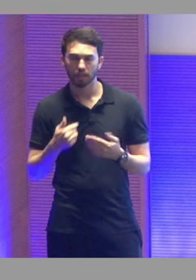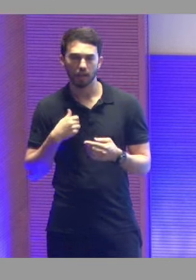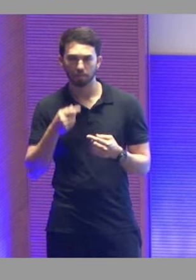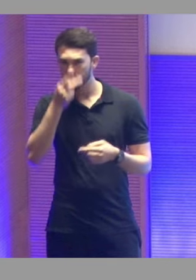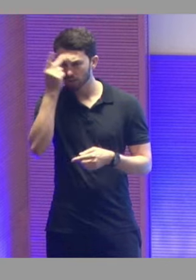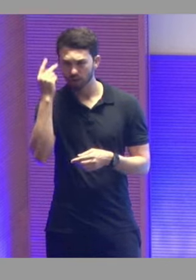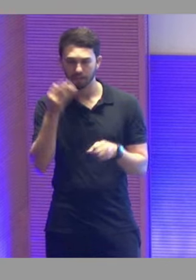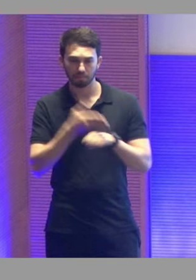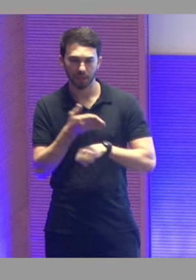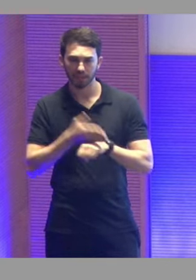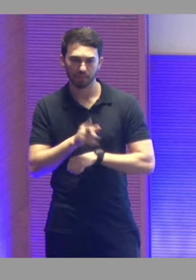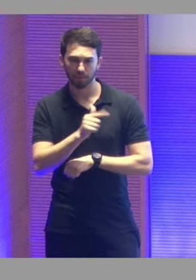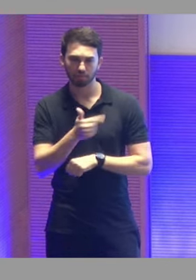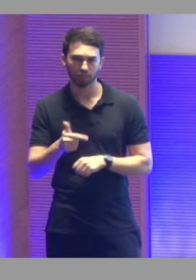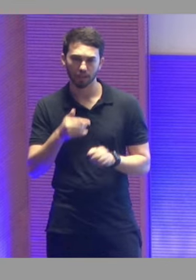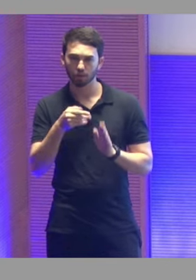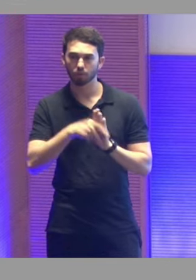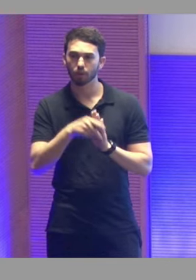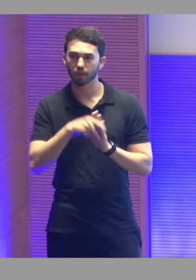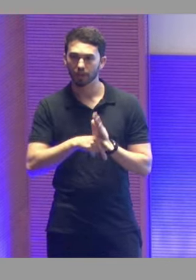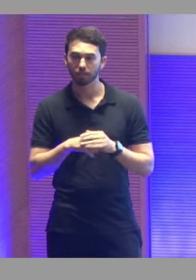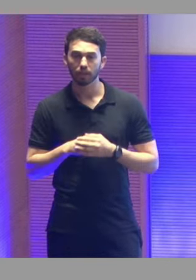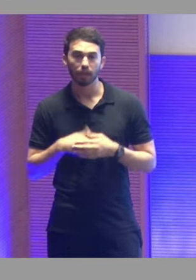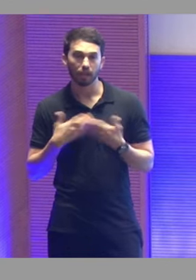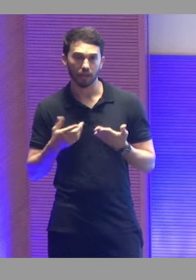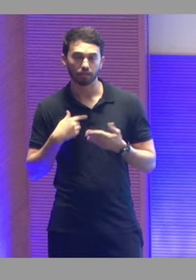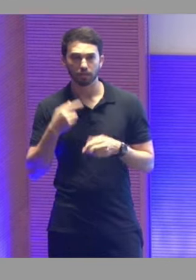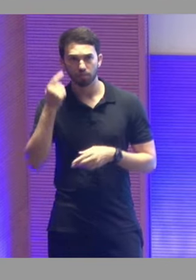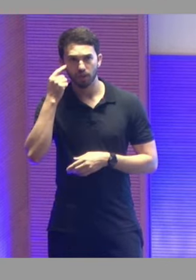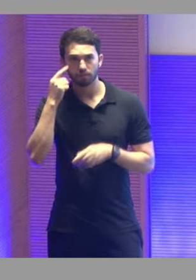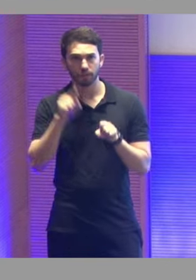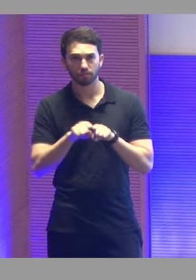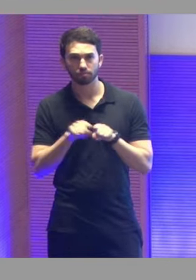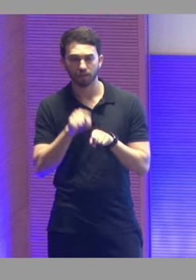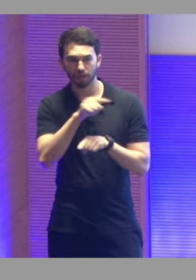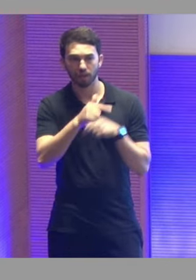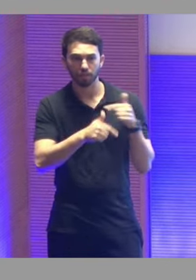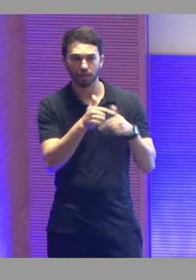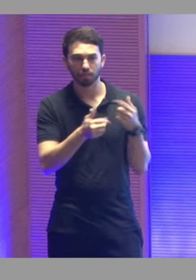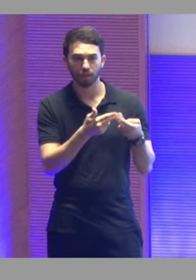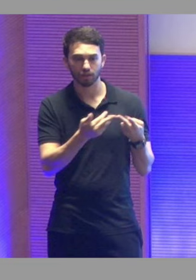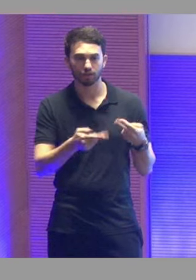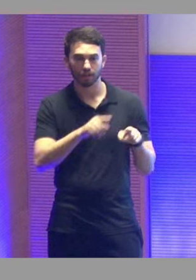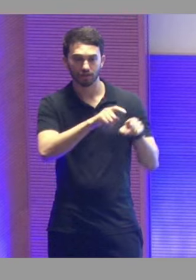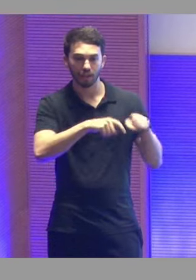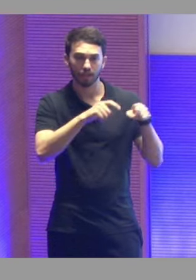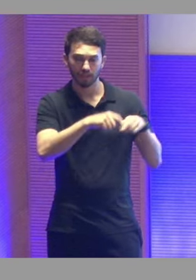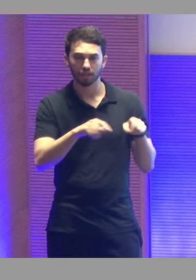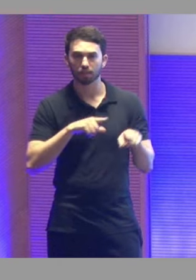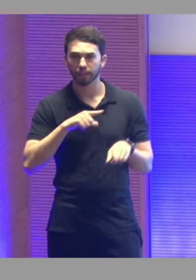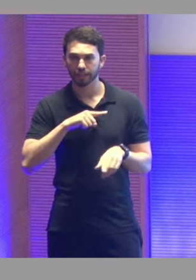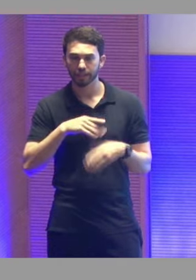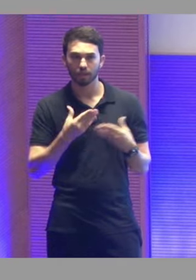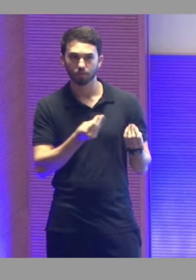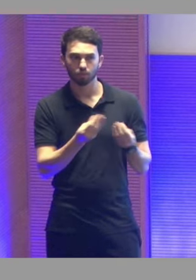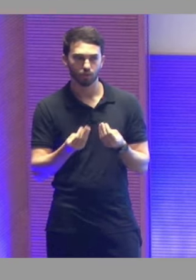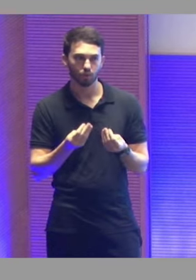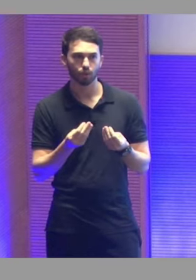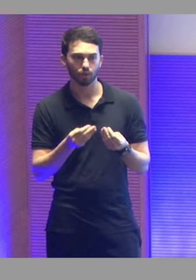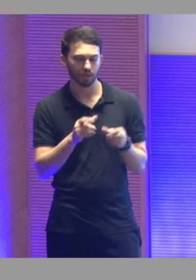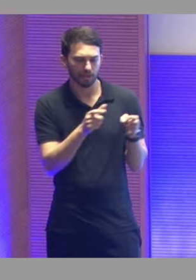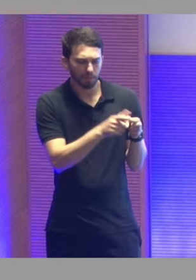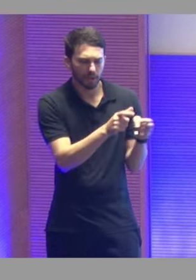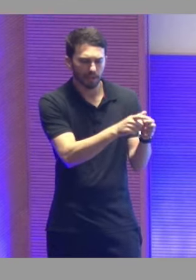são milhares eh a mesma mesma coisa a gente pode pensar para atividades agrícolas que possuem uma produção bastante pulverizada no Brasil em pequenas